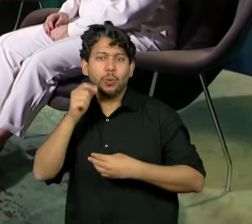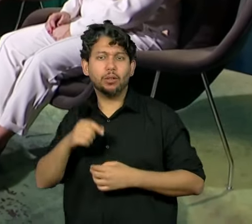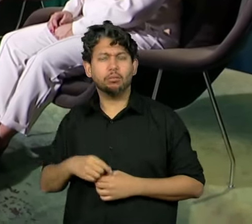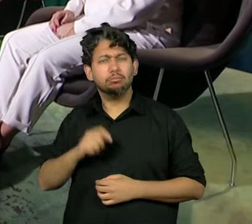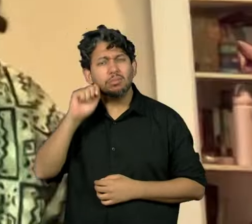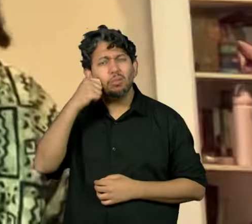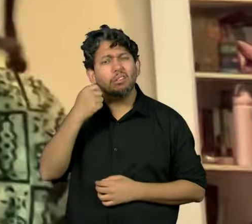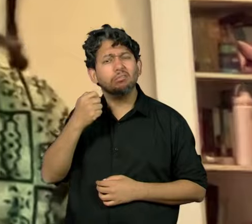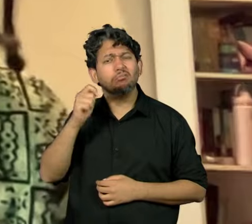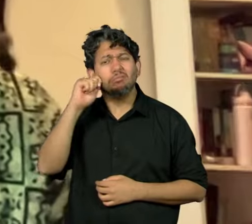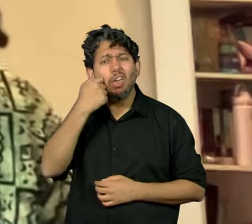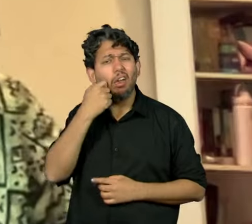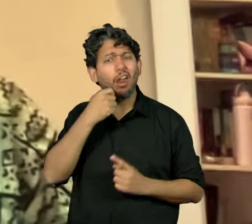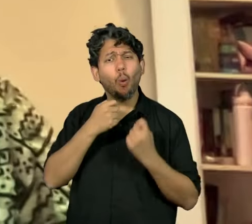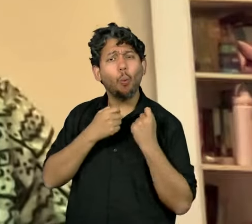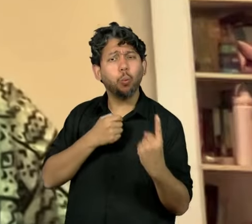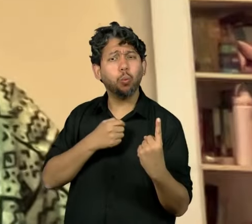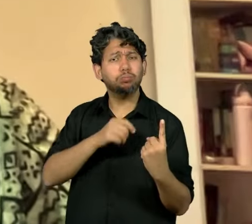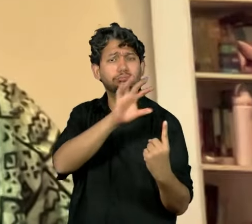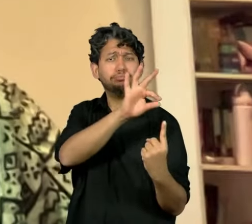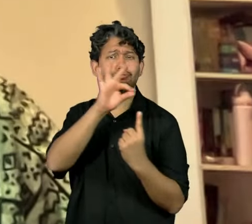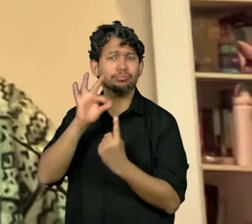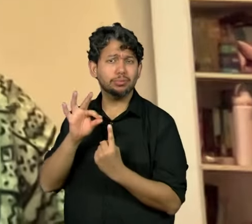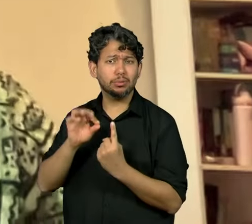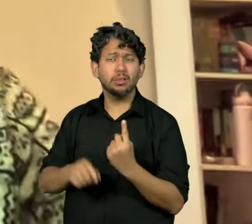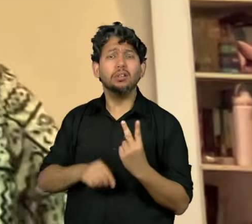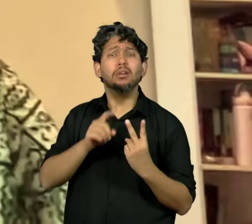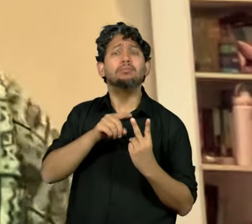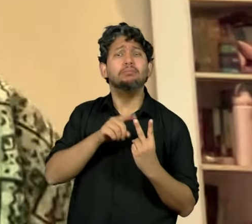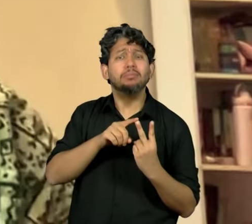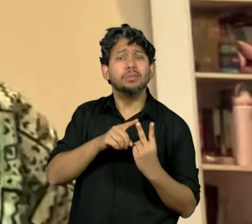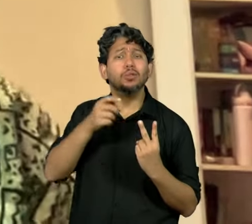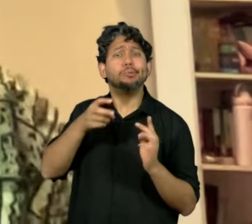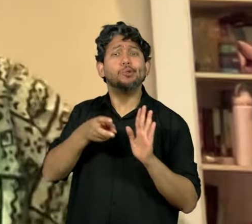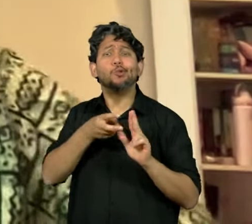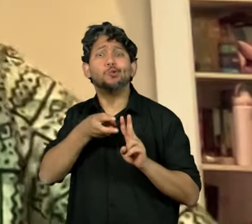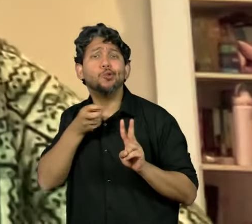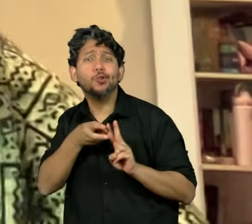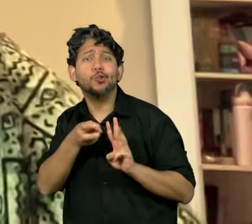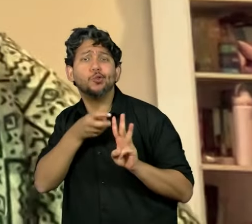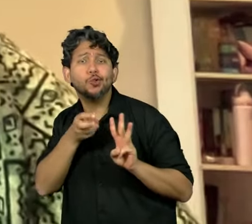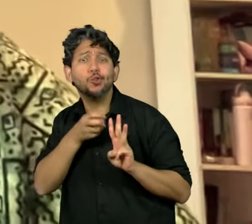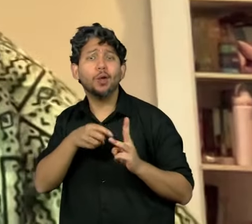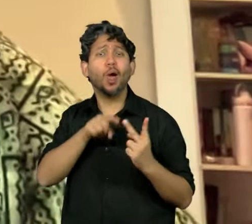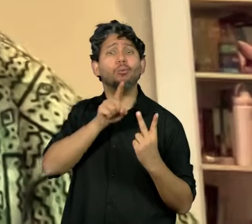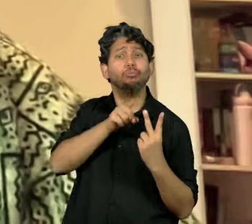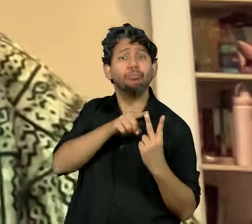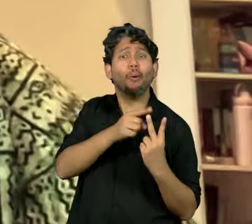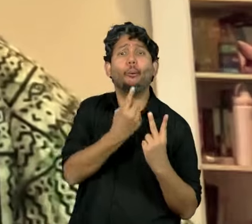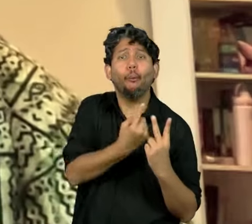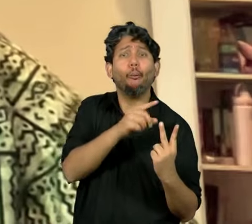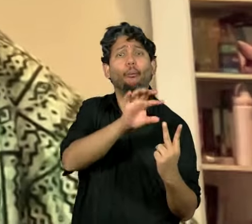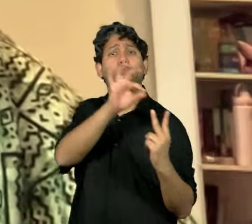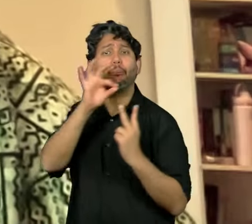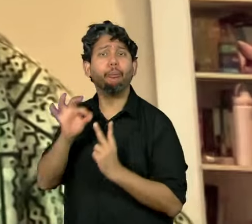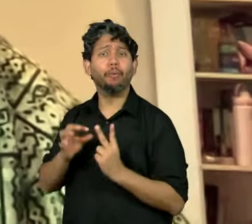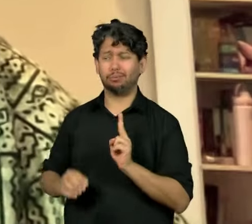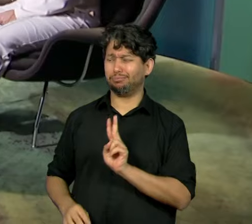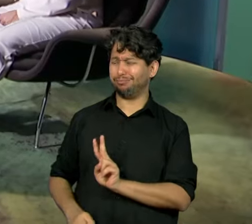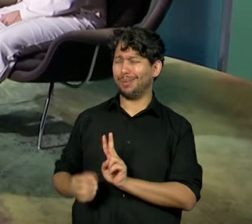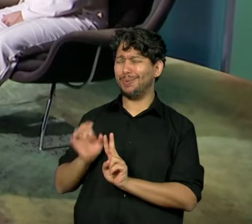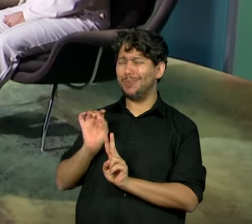escritor negro foi convidado e um escritor indígena. Então, a gente disse, a gente não vai ficar só na reclamação, só no manifesto, a gente agora